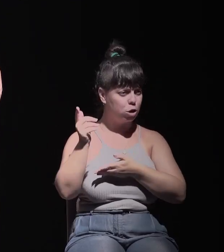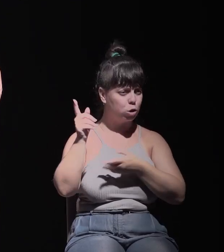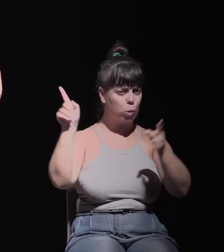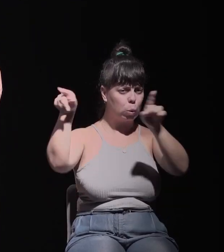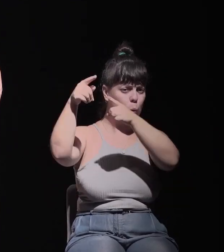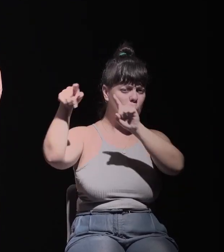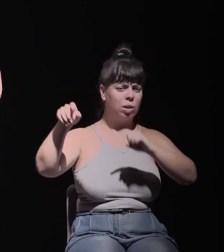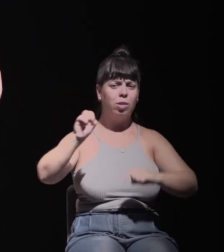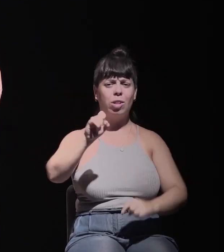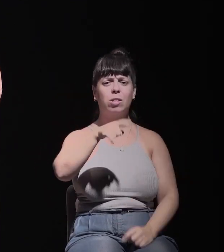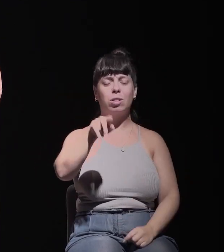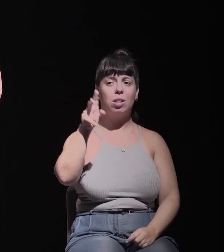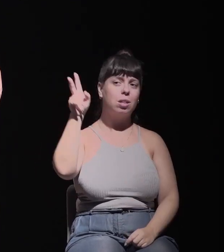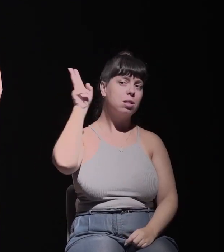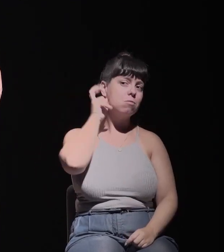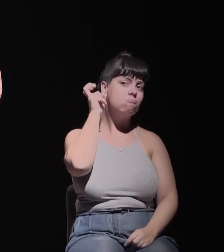vocês